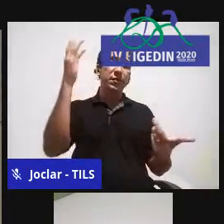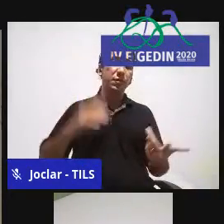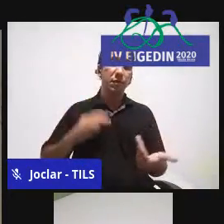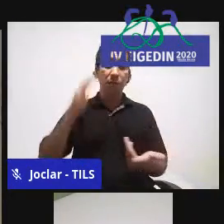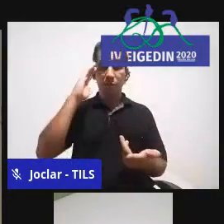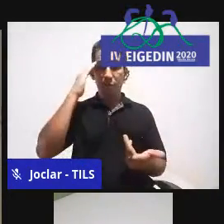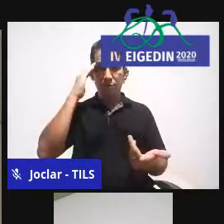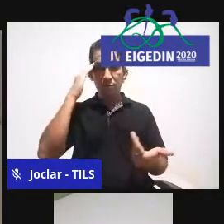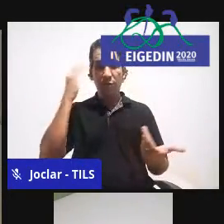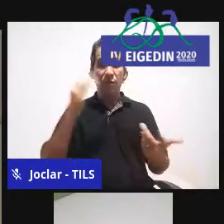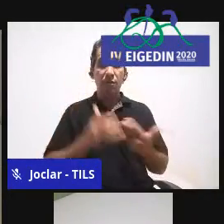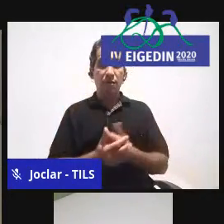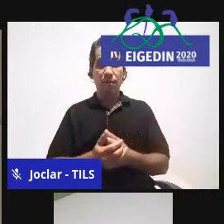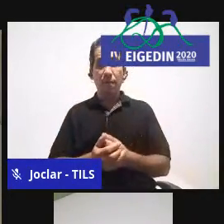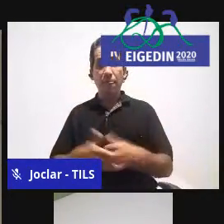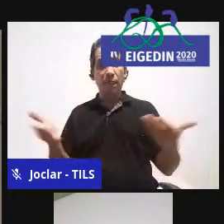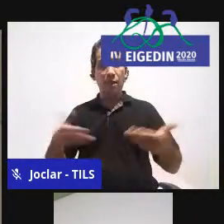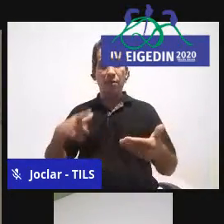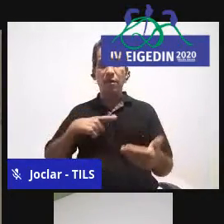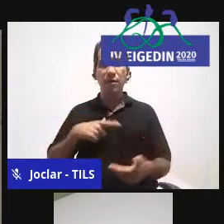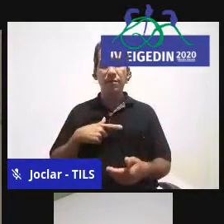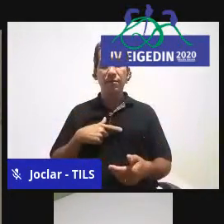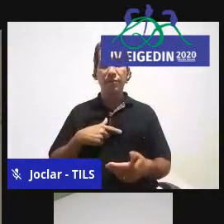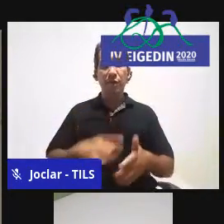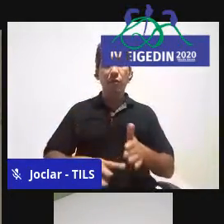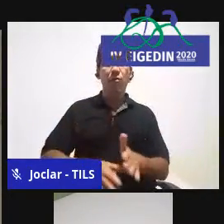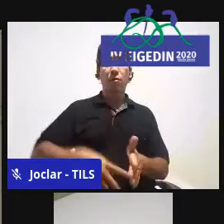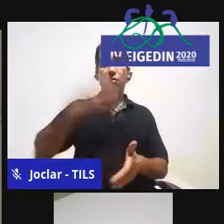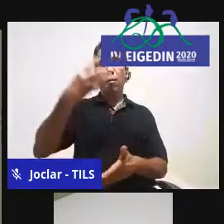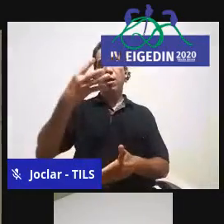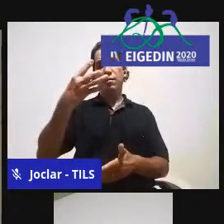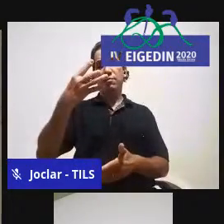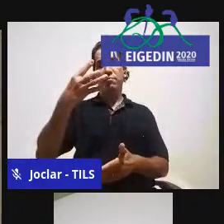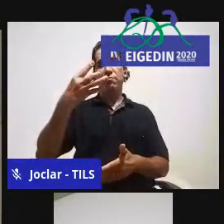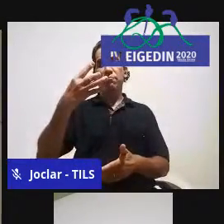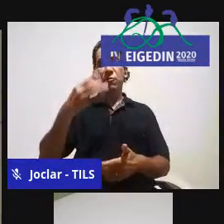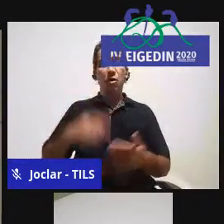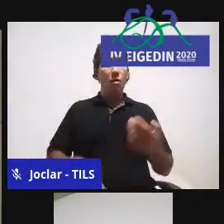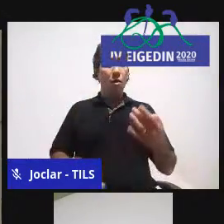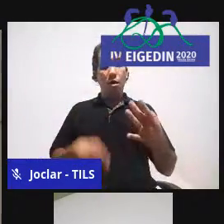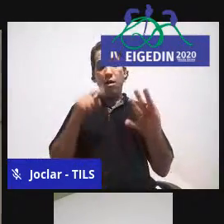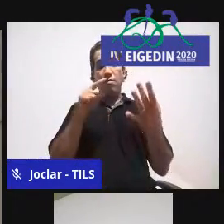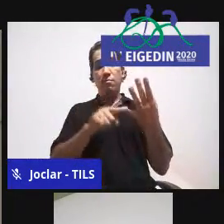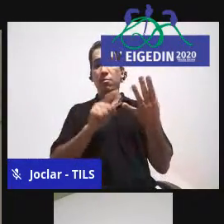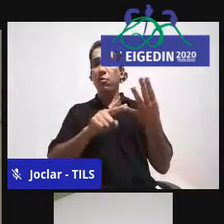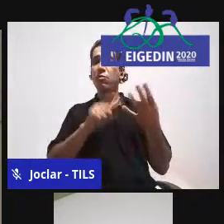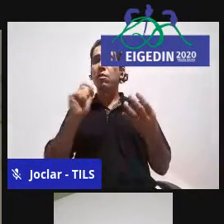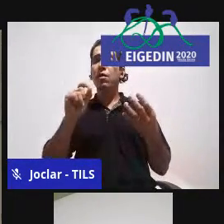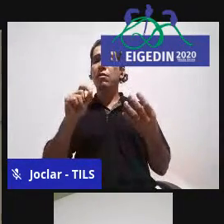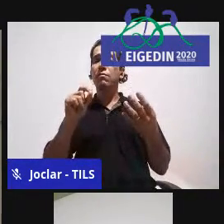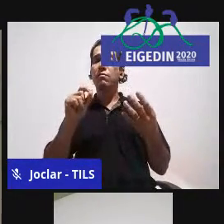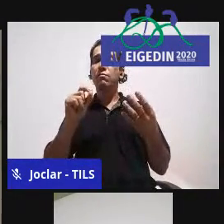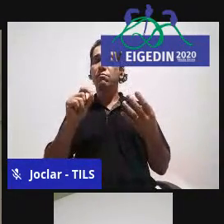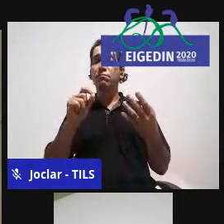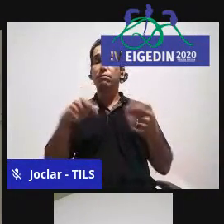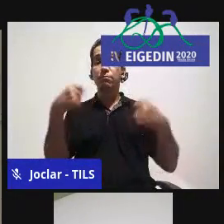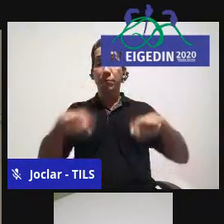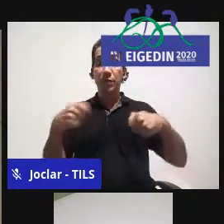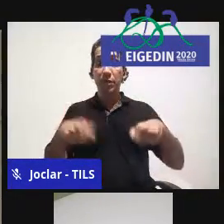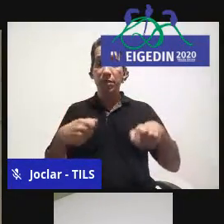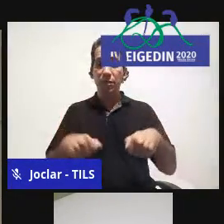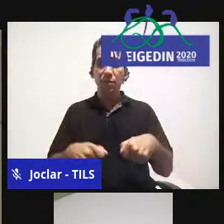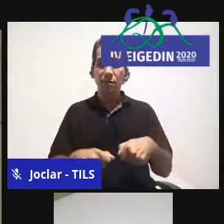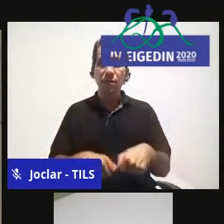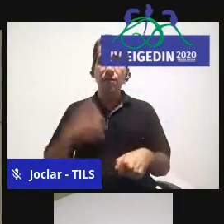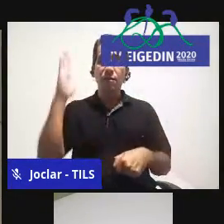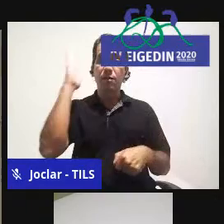extremamente relevante, que é o saber pensar. Exatamente aquilo que o professor Rafael disse. A